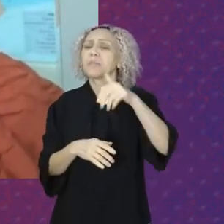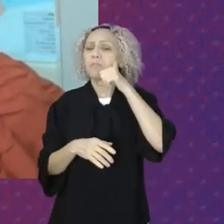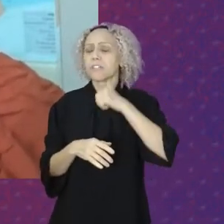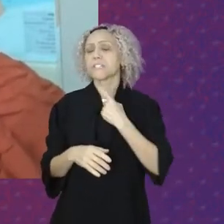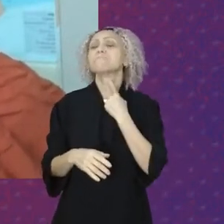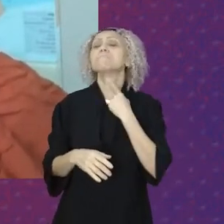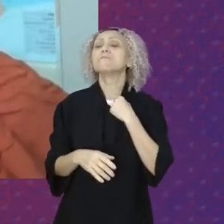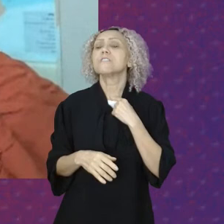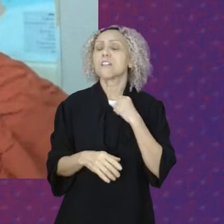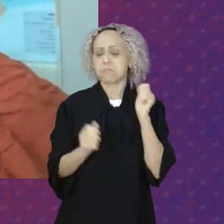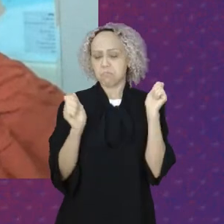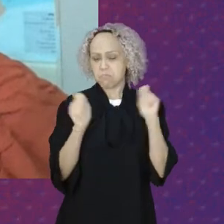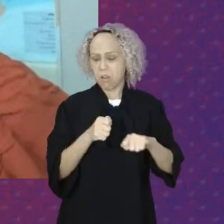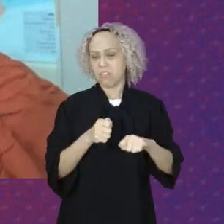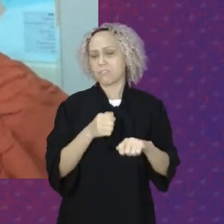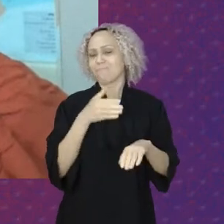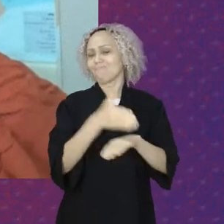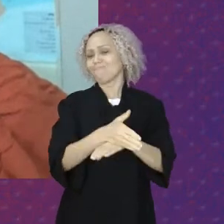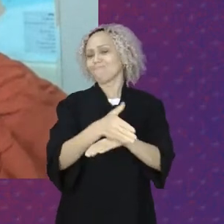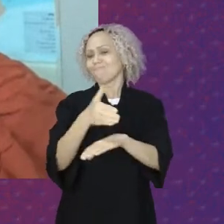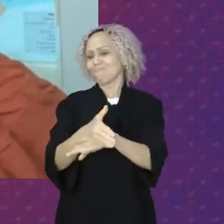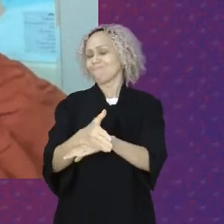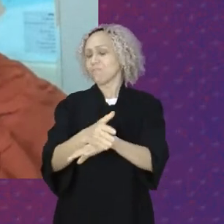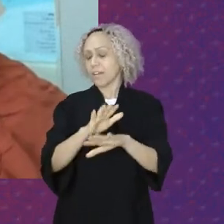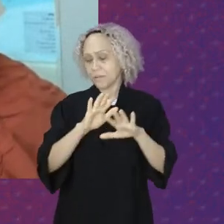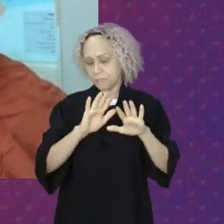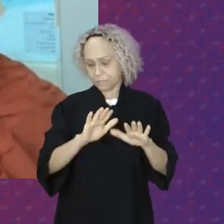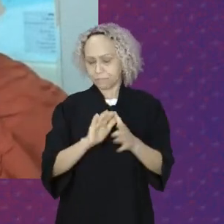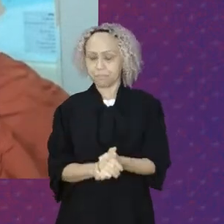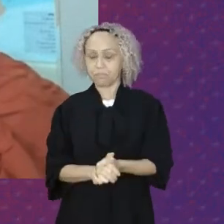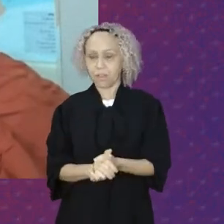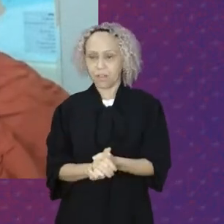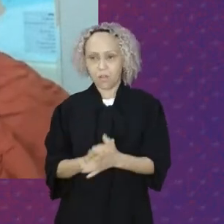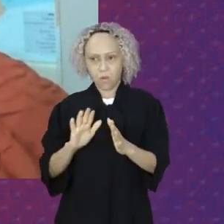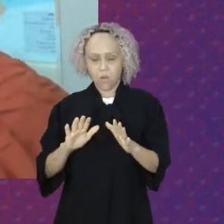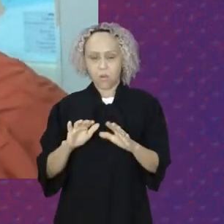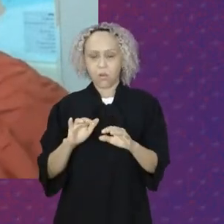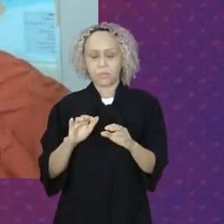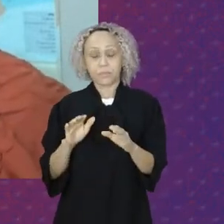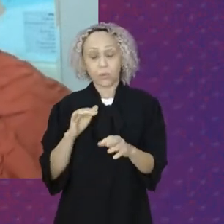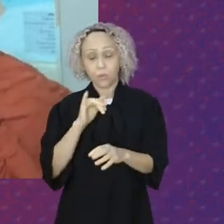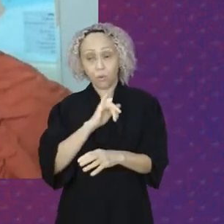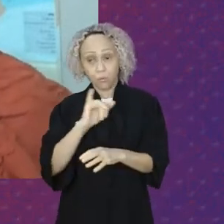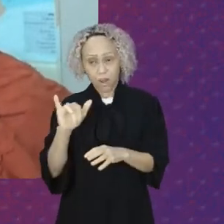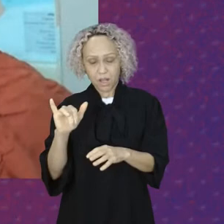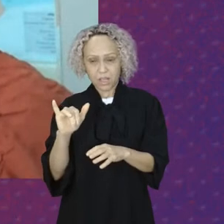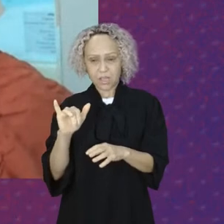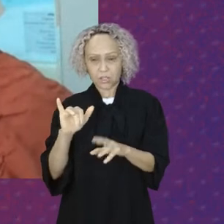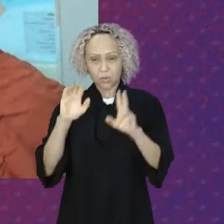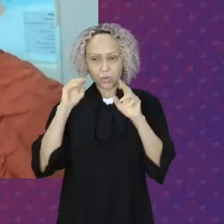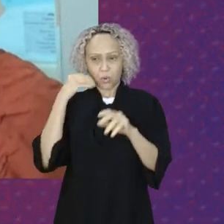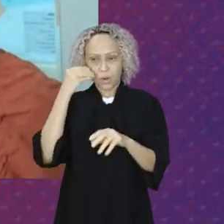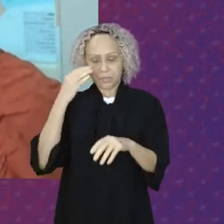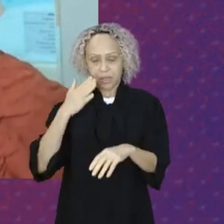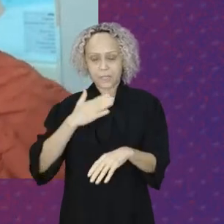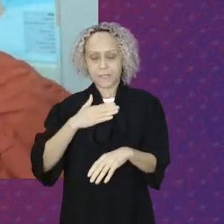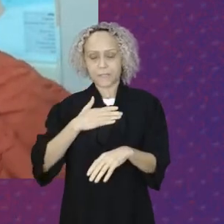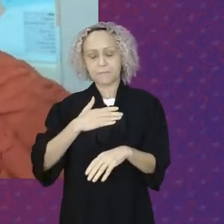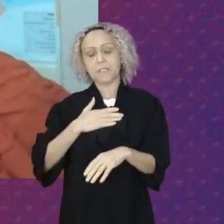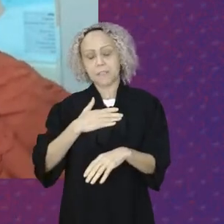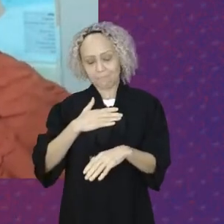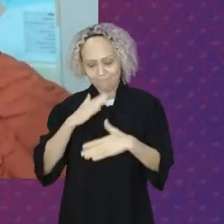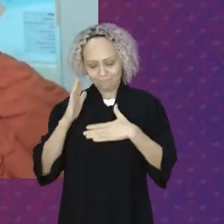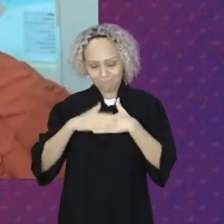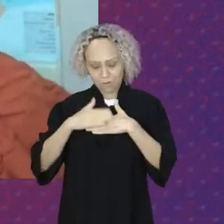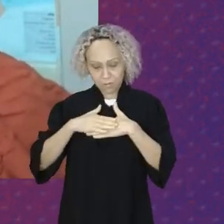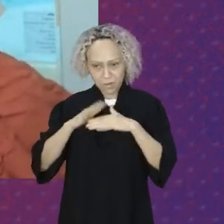da maternidade. É claro que eu estou falando de uma realidade que é minha, e aqui eu quero adentrar num outro ponto, que é todo